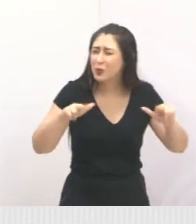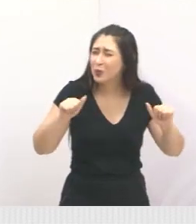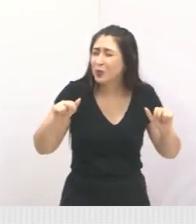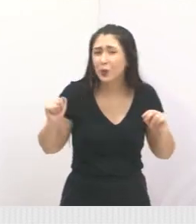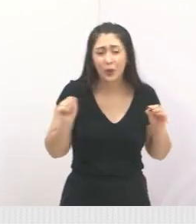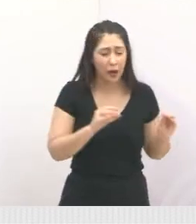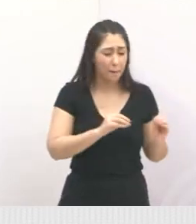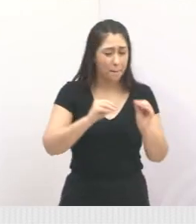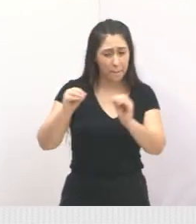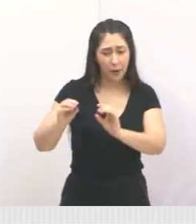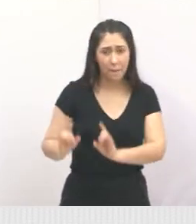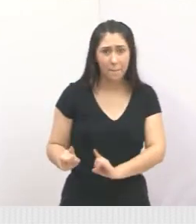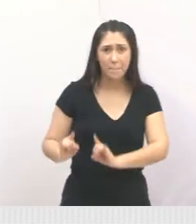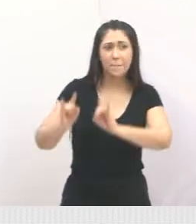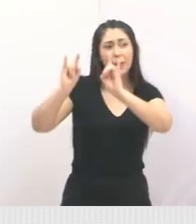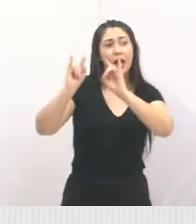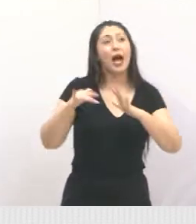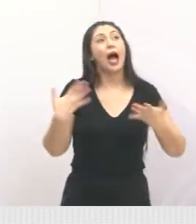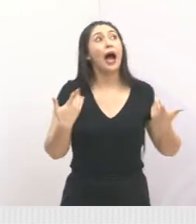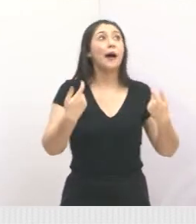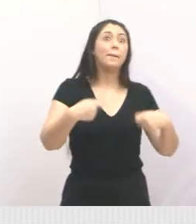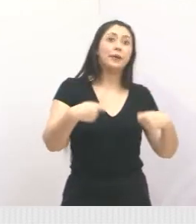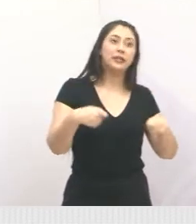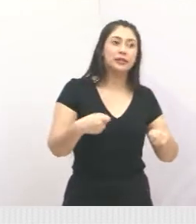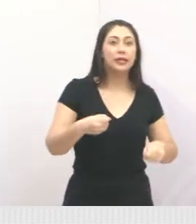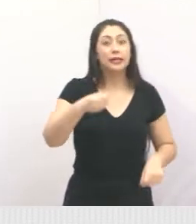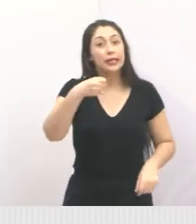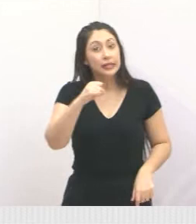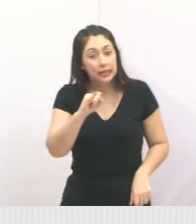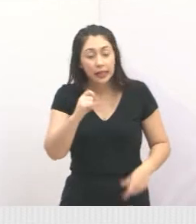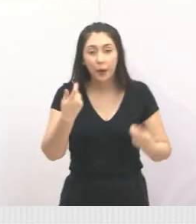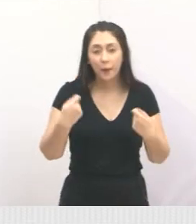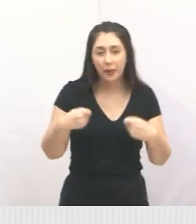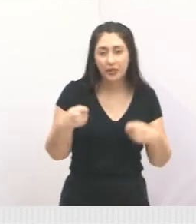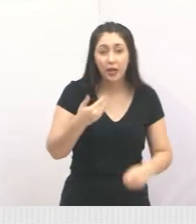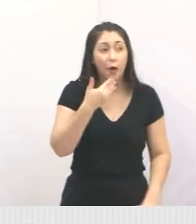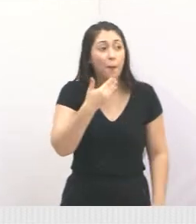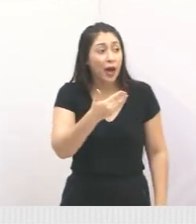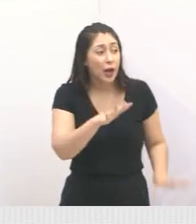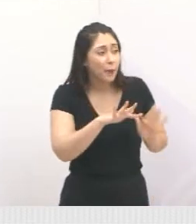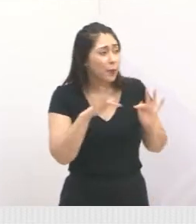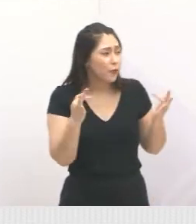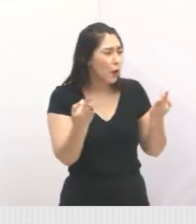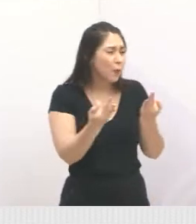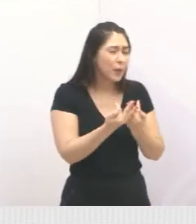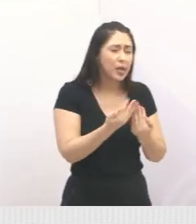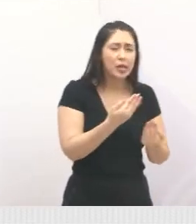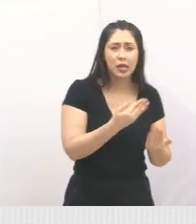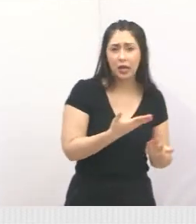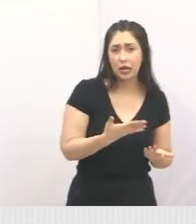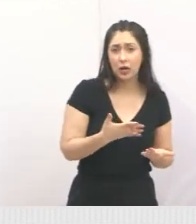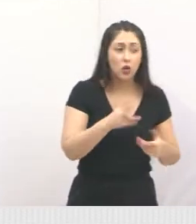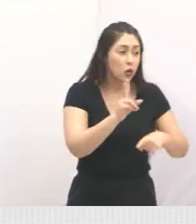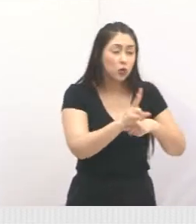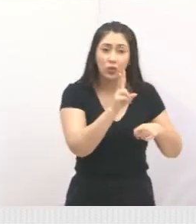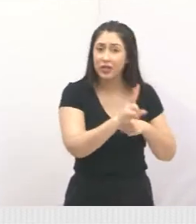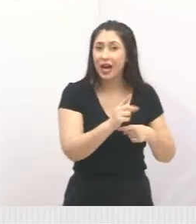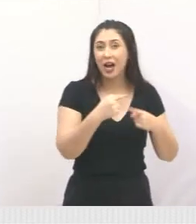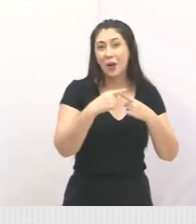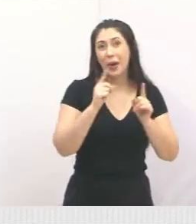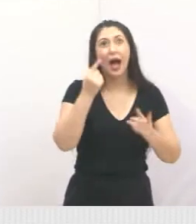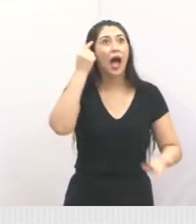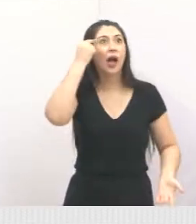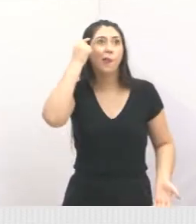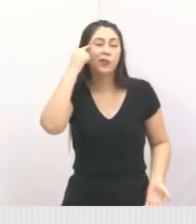no apartamento. Mas jamais. Ah, é necessidade. Então, se é necessidade, você pede para algum parente, para algum amigo seu ficar. E não achar